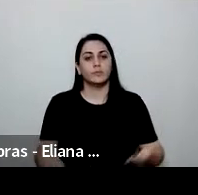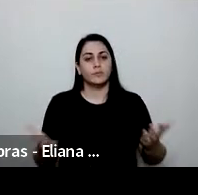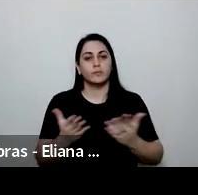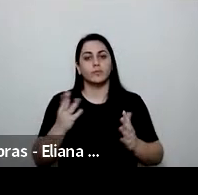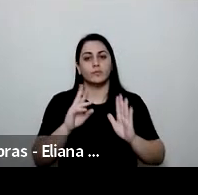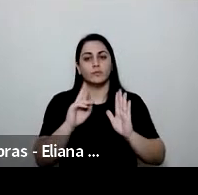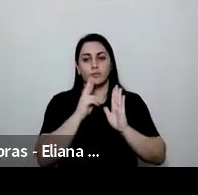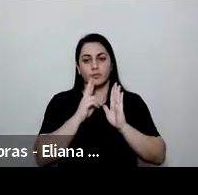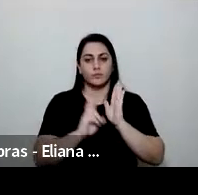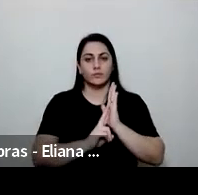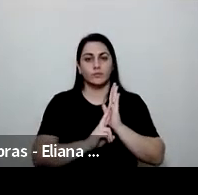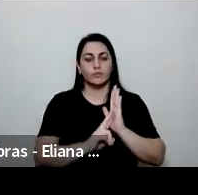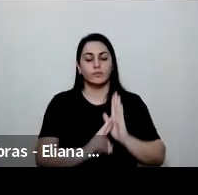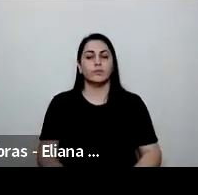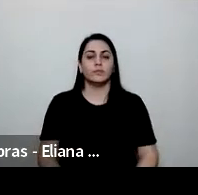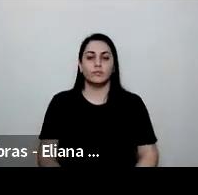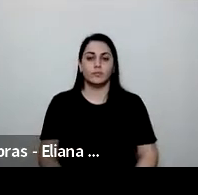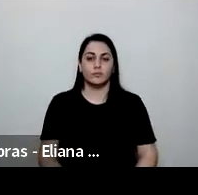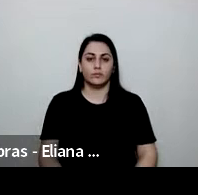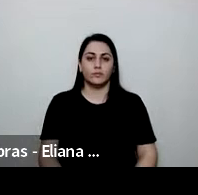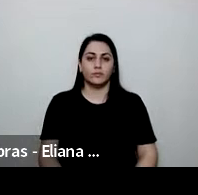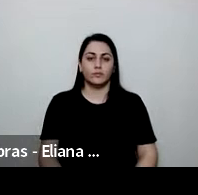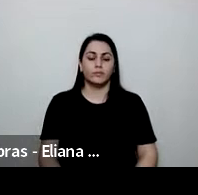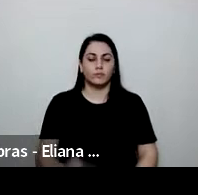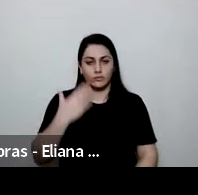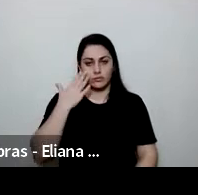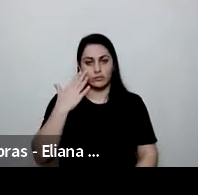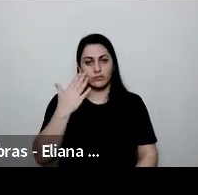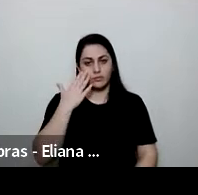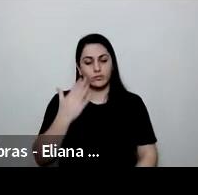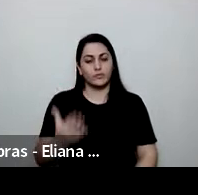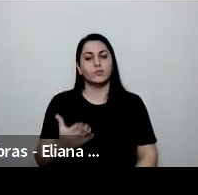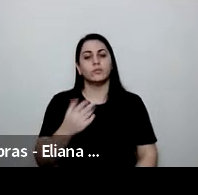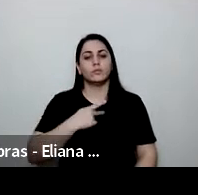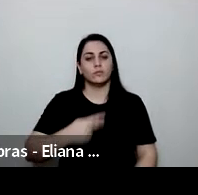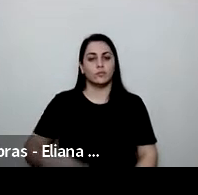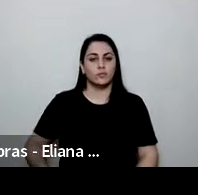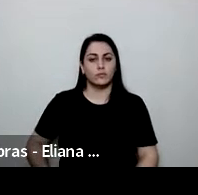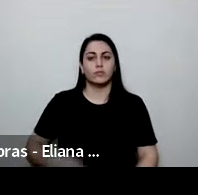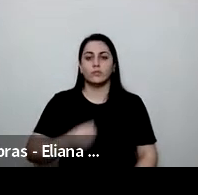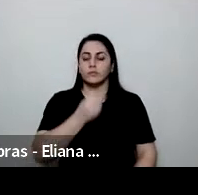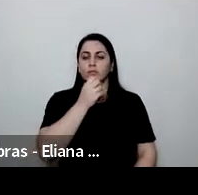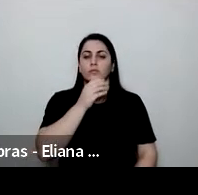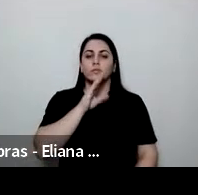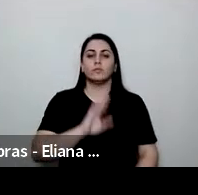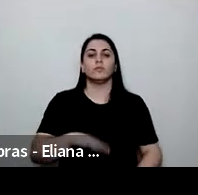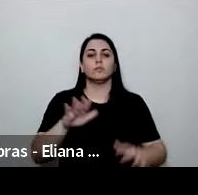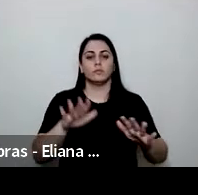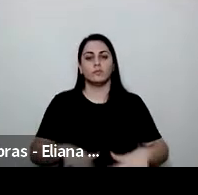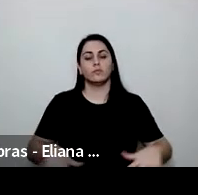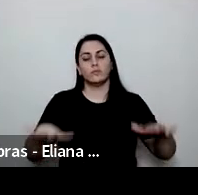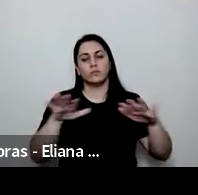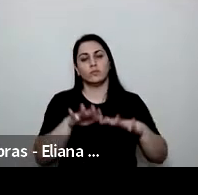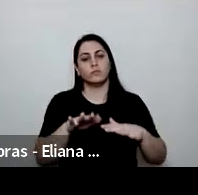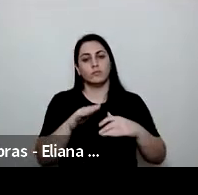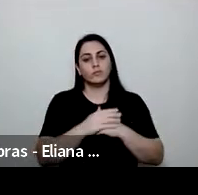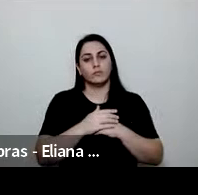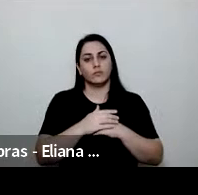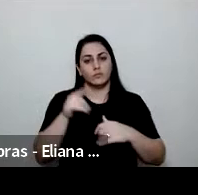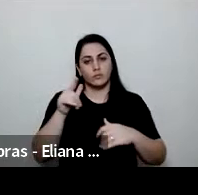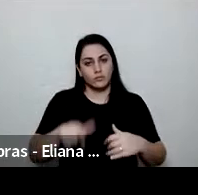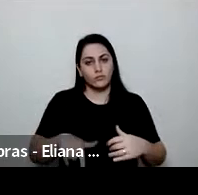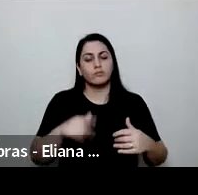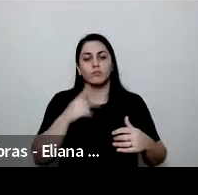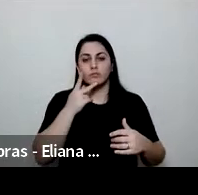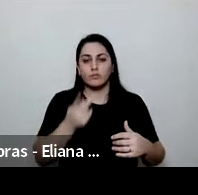senhor' relator agradeço a vossa excelência' Presidente e um Boa tarde a todos boa